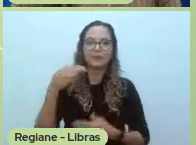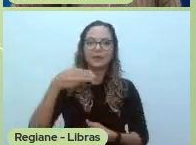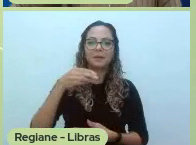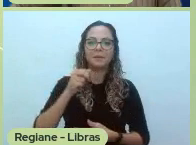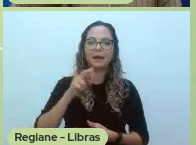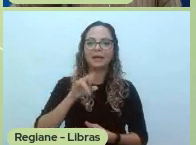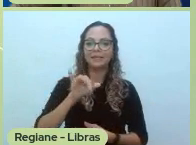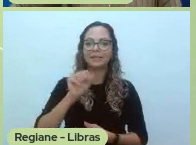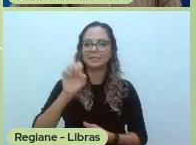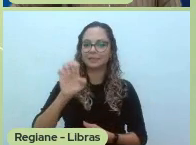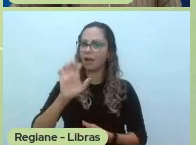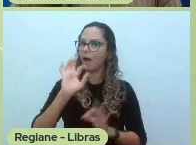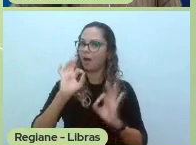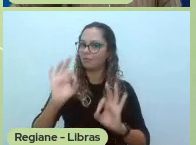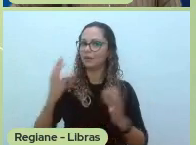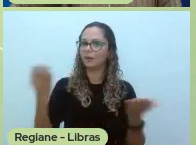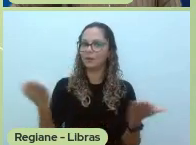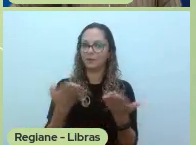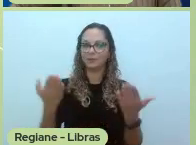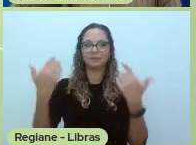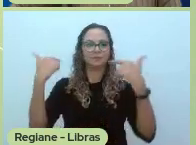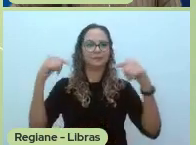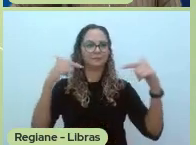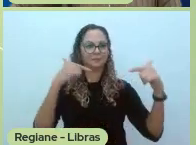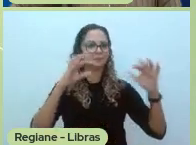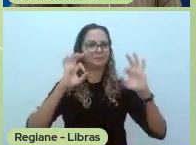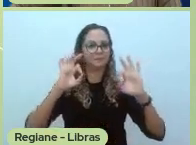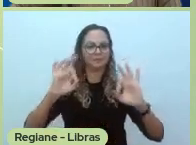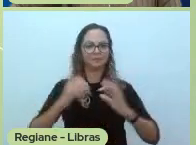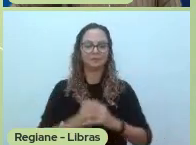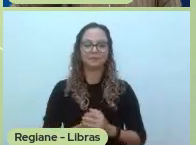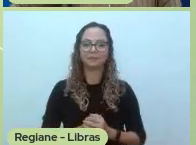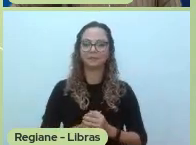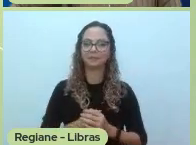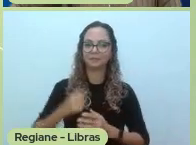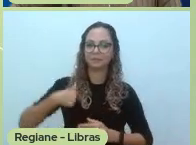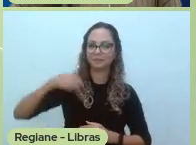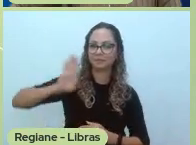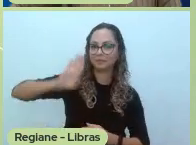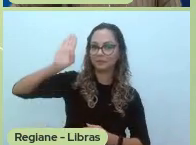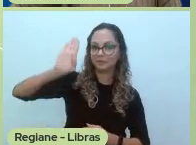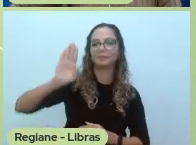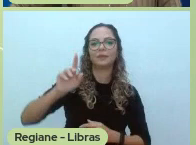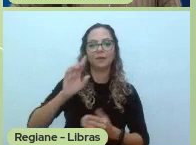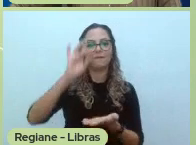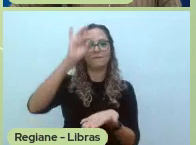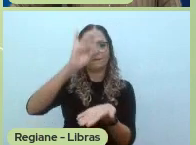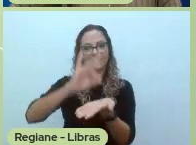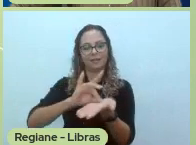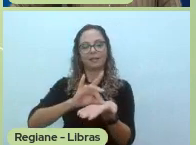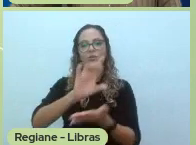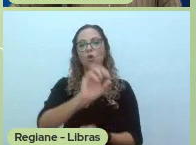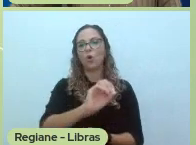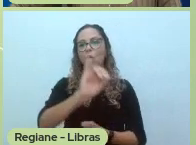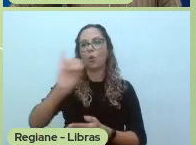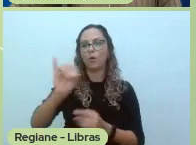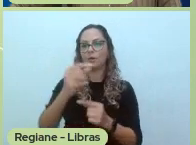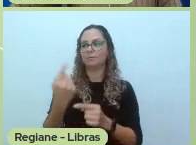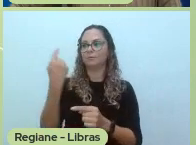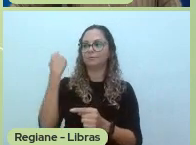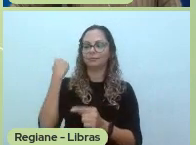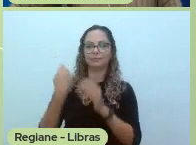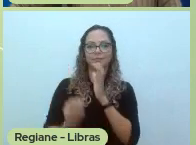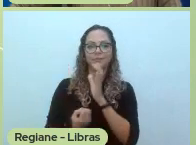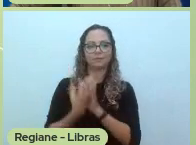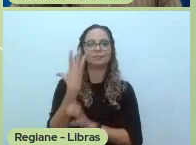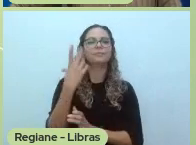nível Ô, Manuela, bacana. não é você que está falando, sou eu, tá? Eu acompanho a Oi desde que ela surgiu, tá? E acho que é a empresa que possivelmente mais